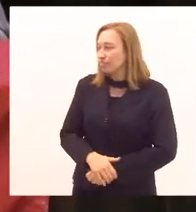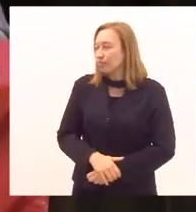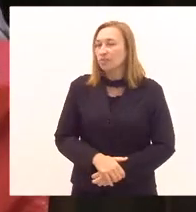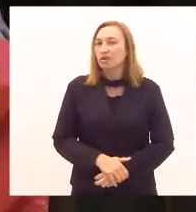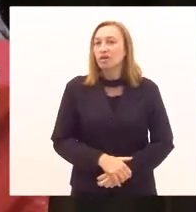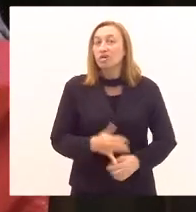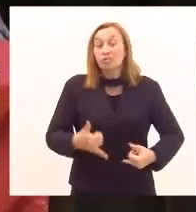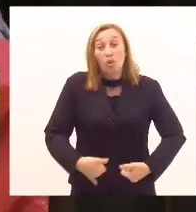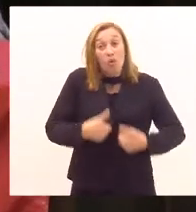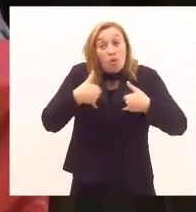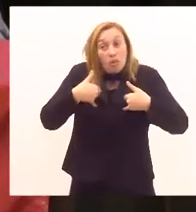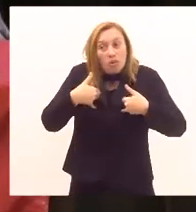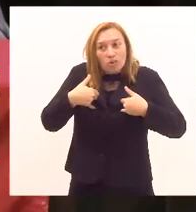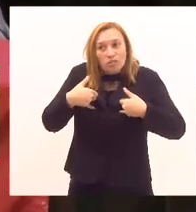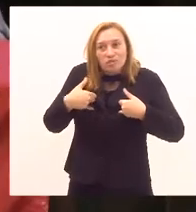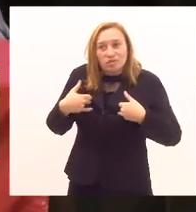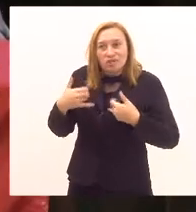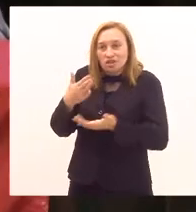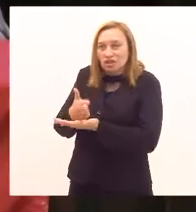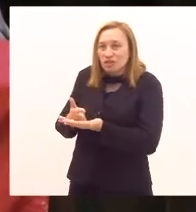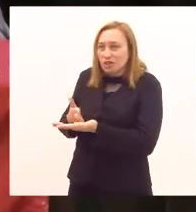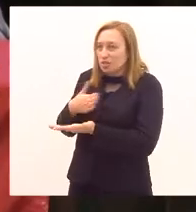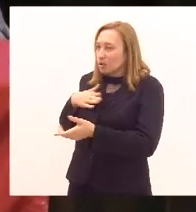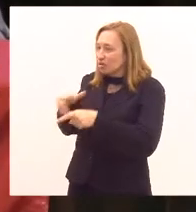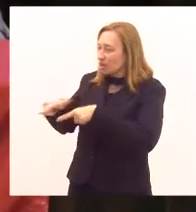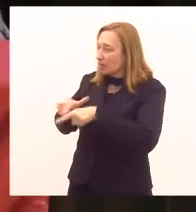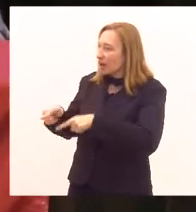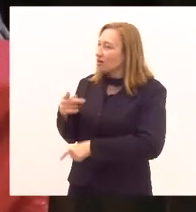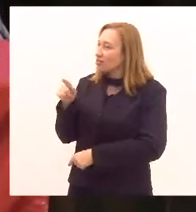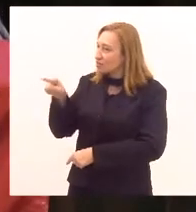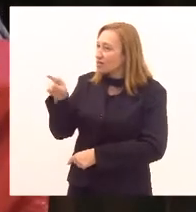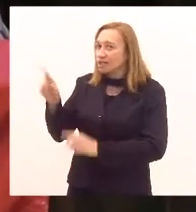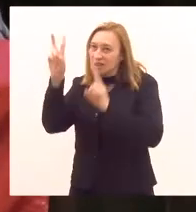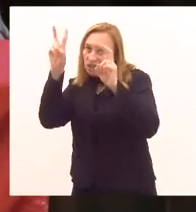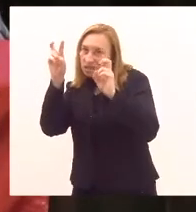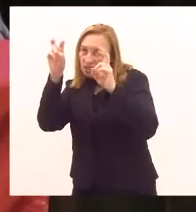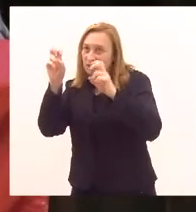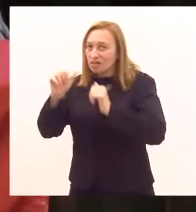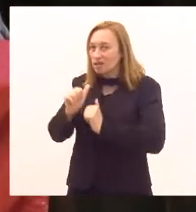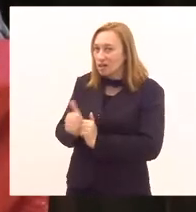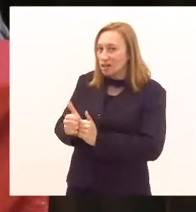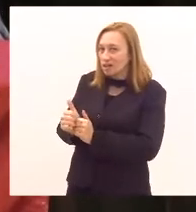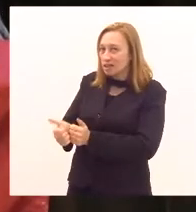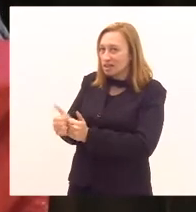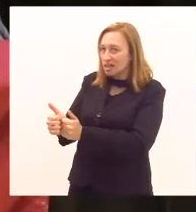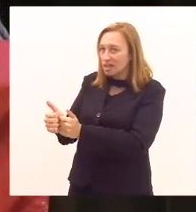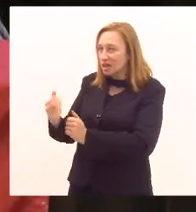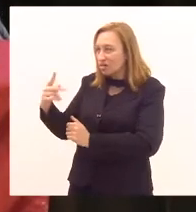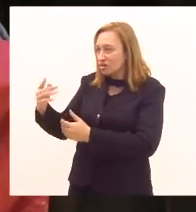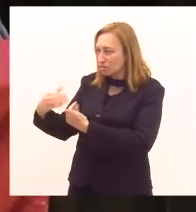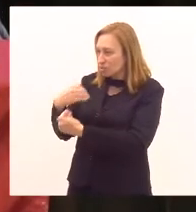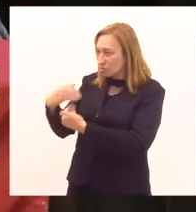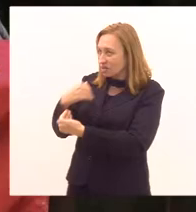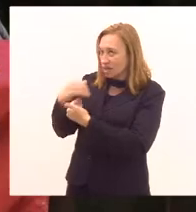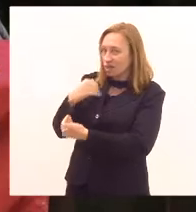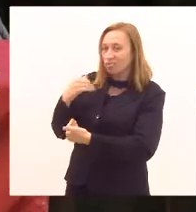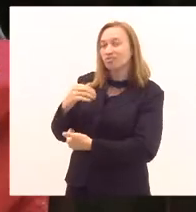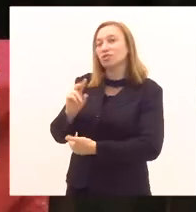eu me orgulho muito de dividir um mandato contigo nessas questões e seguir as suas orientações. Eu nunca me